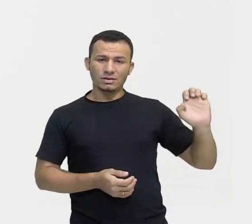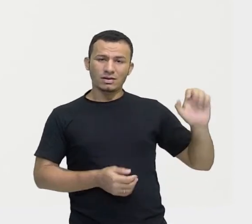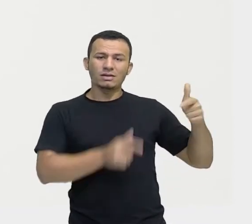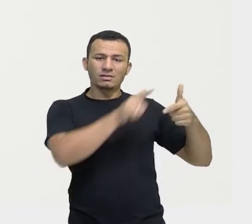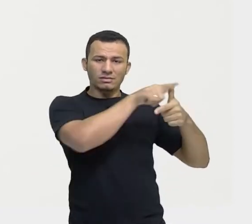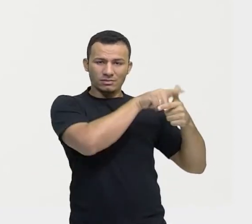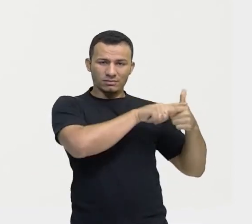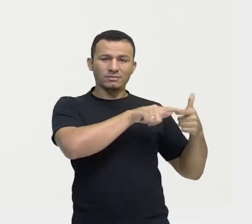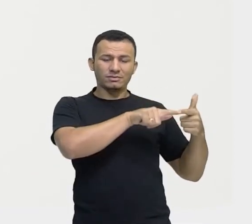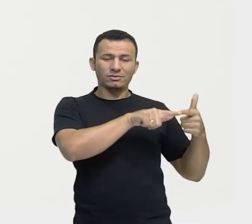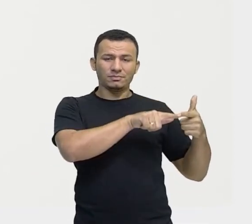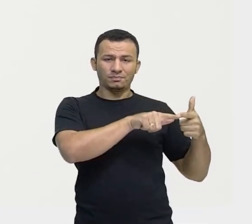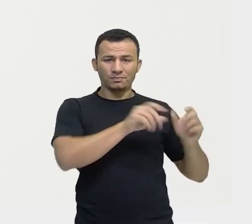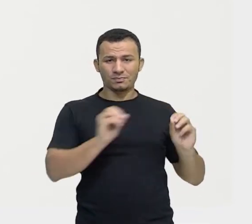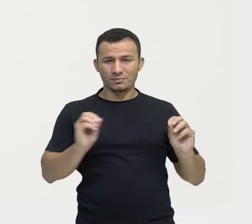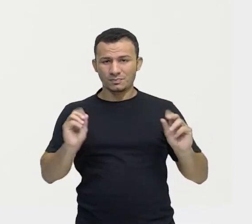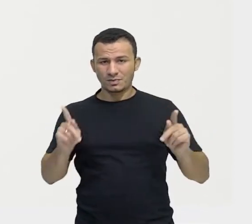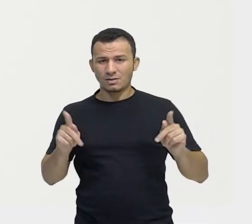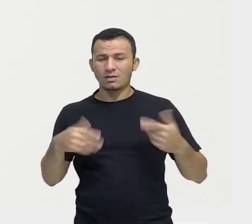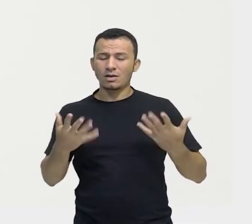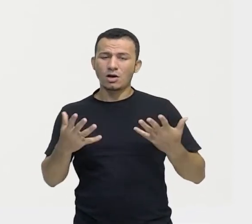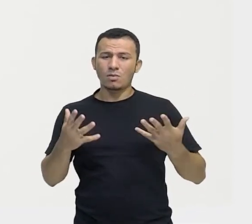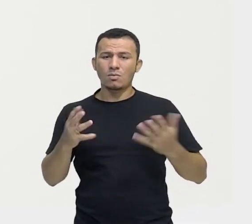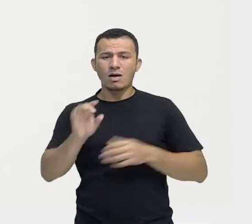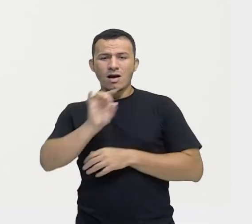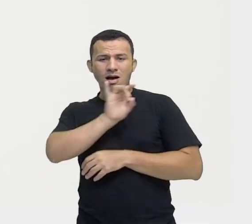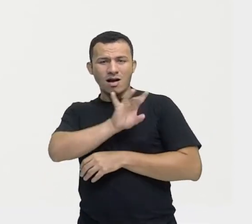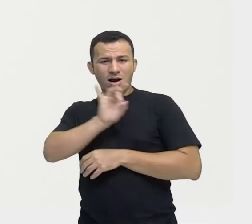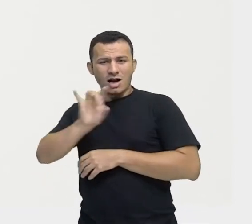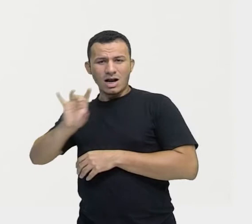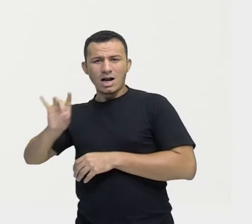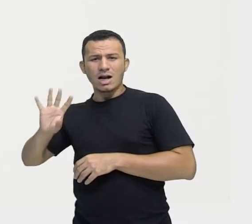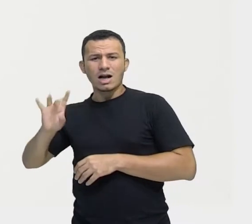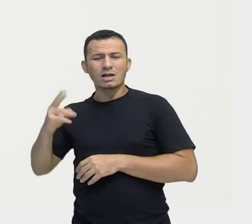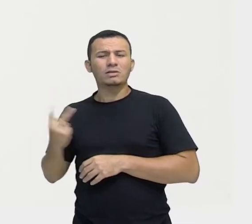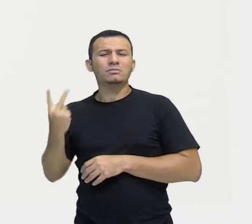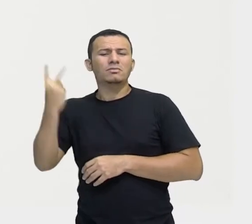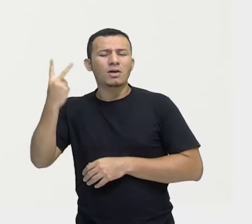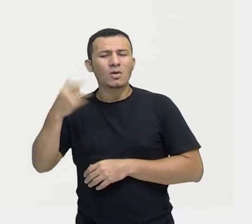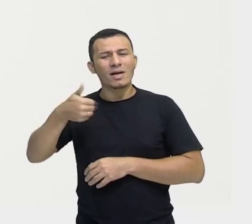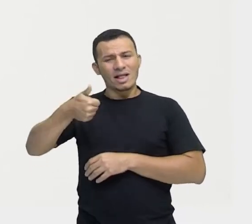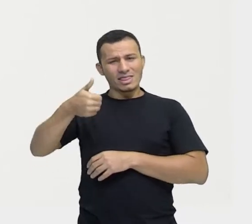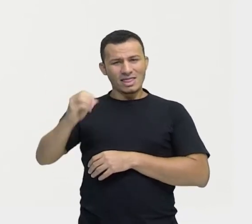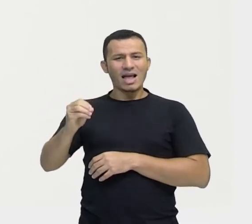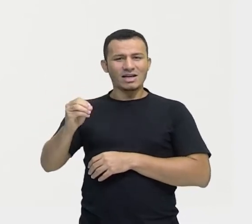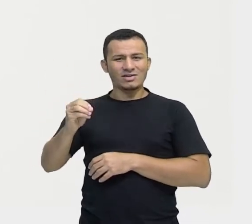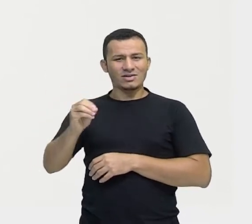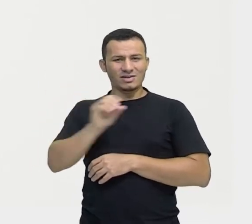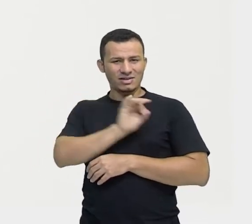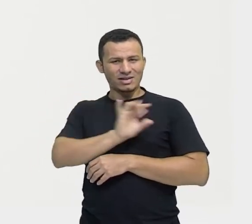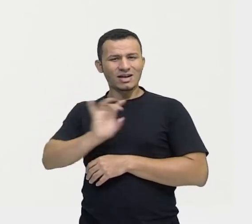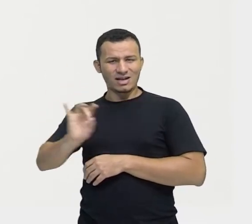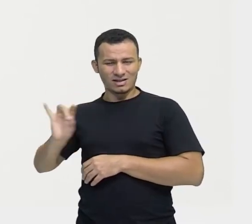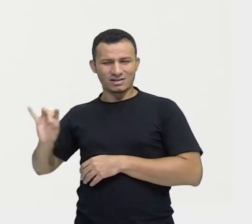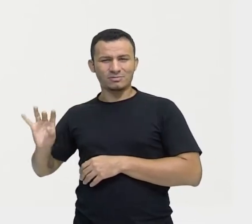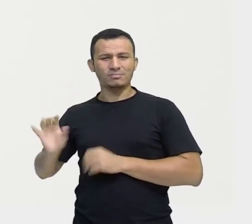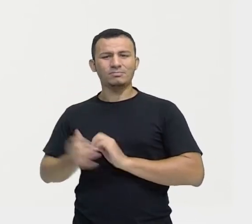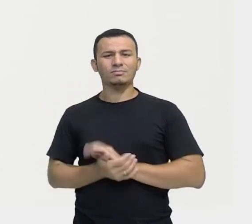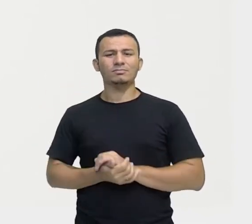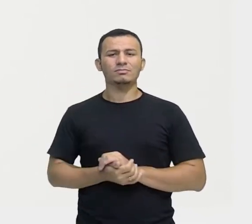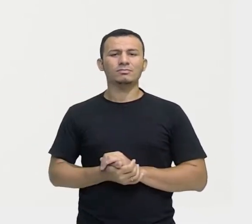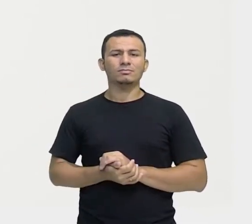divide. Ok? Lembrando que cada casa aqui vale quanto? 10. Tá certo? O que